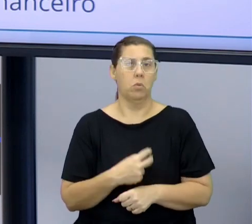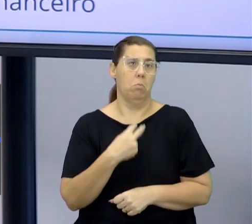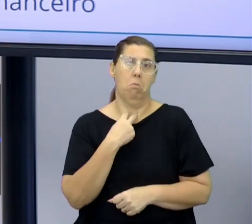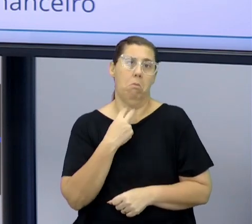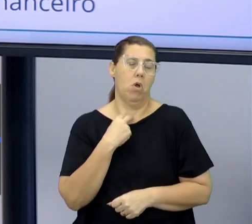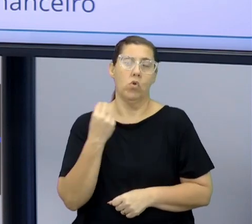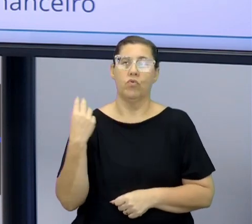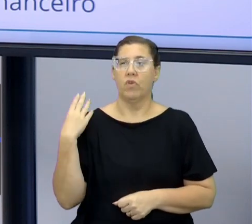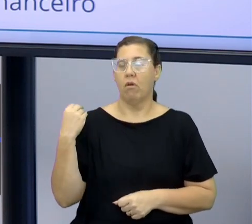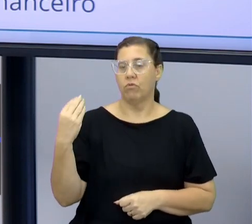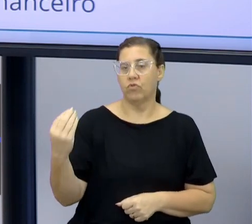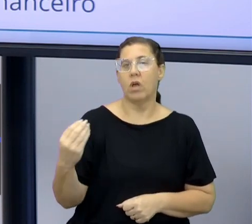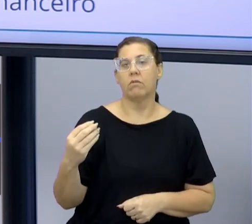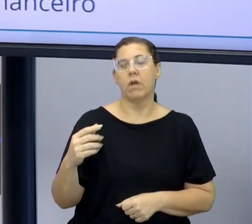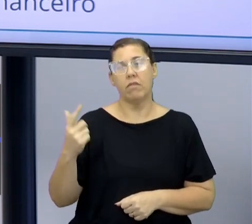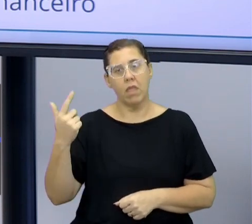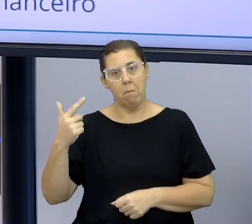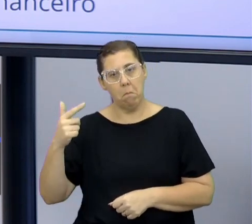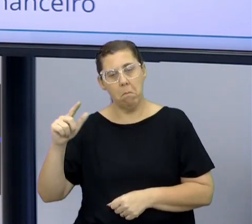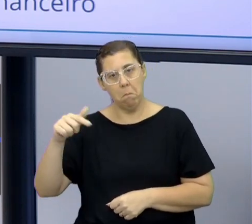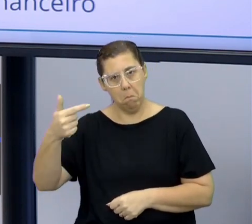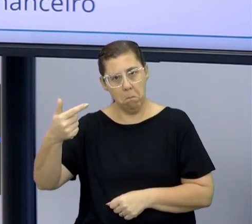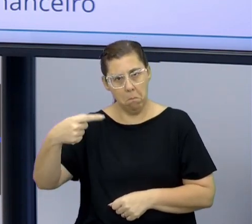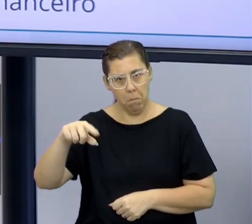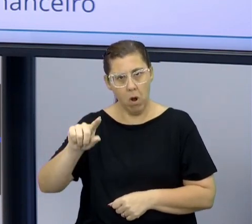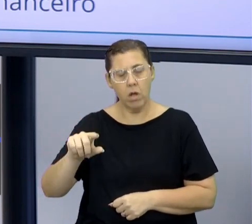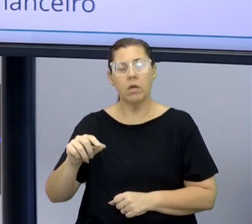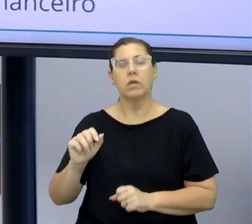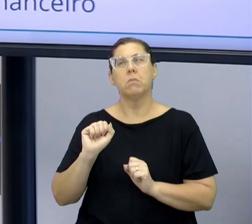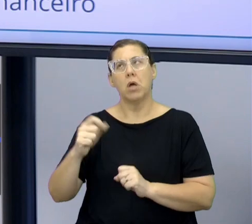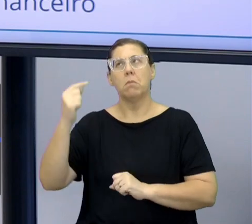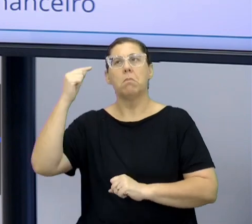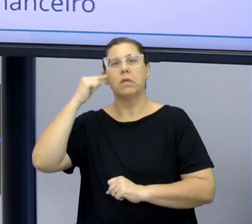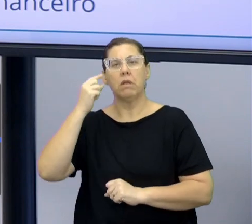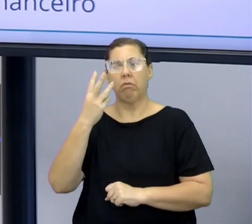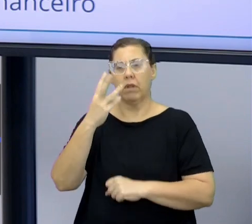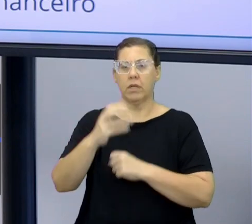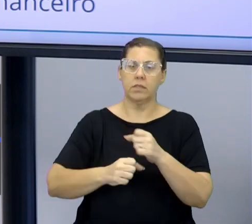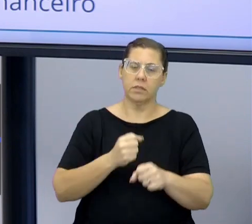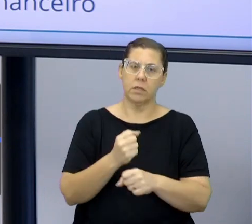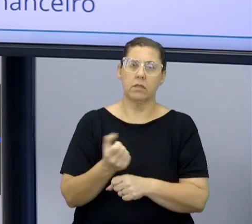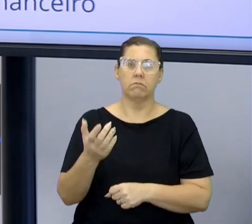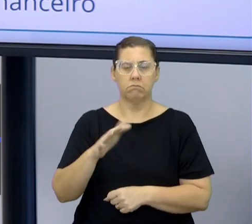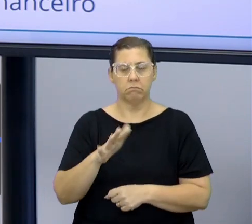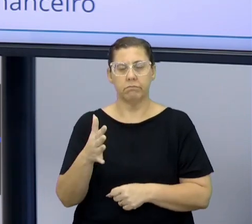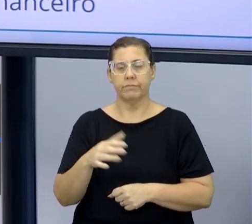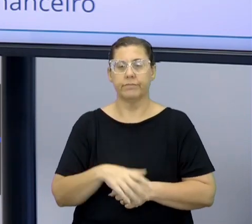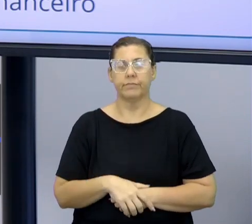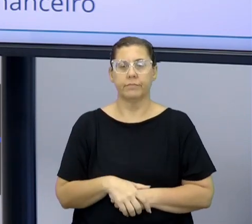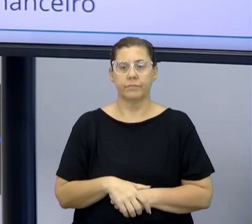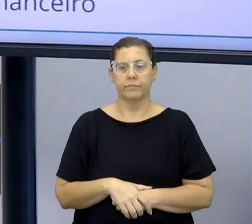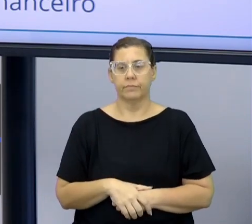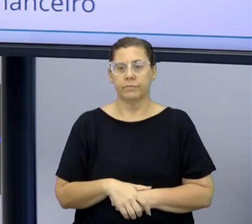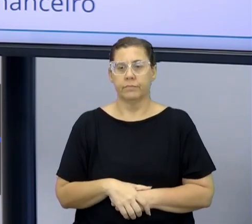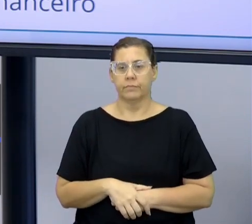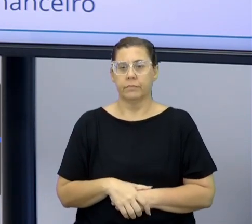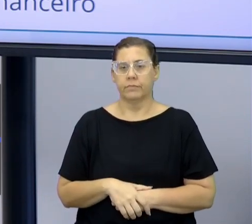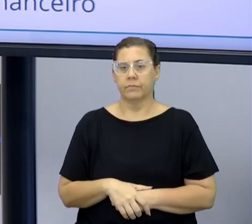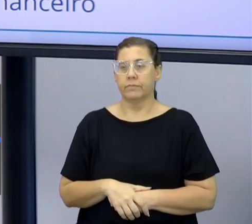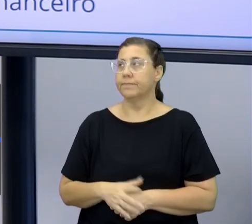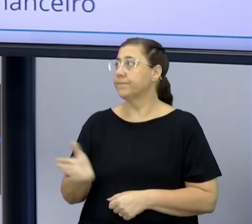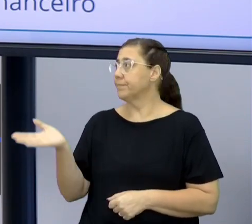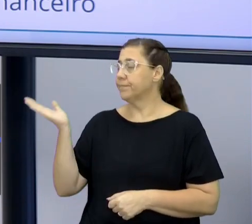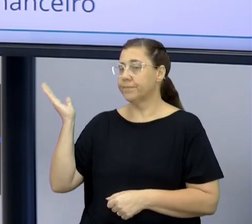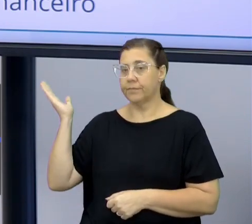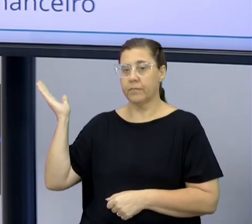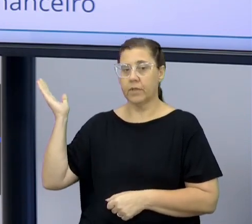está na escola. Depois da escola, a gente pode pensar aí daqui 3 anos, 4 ou 5 anos. Neste caso aí, que é o